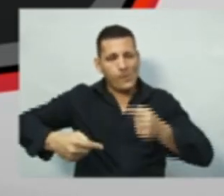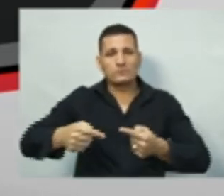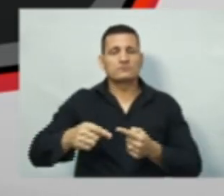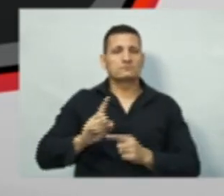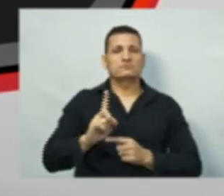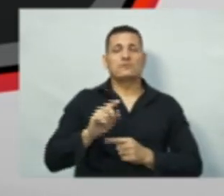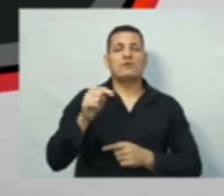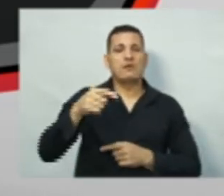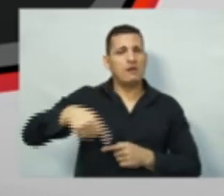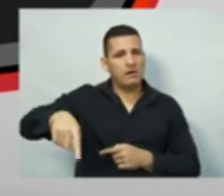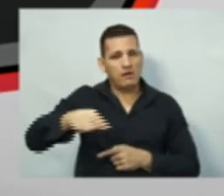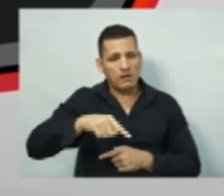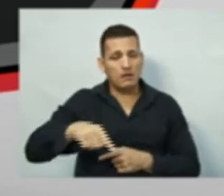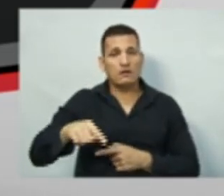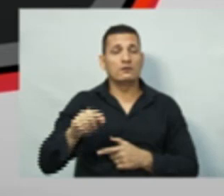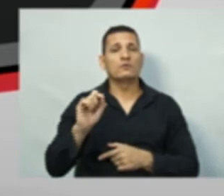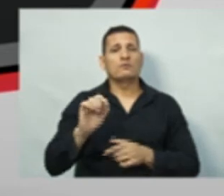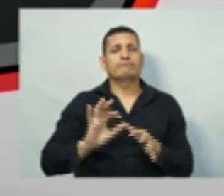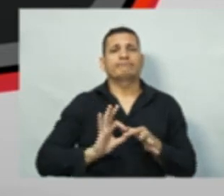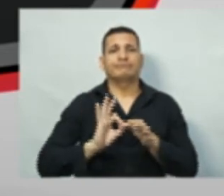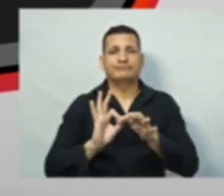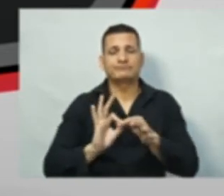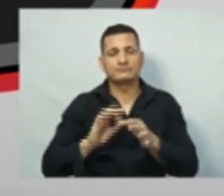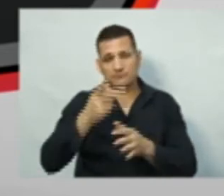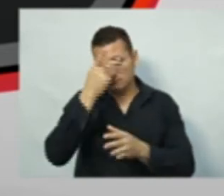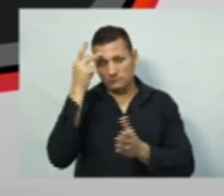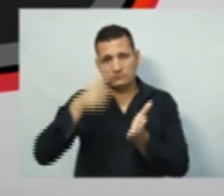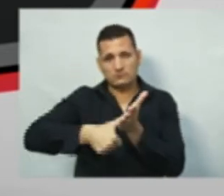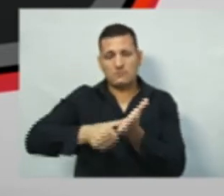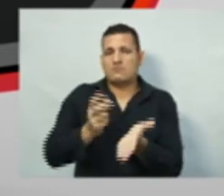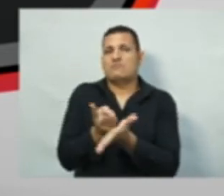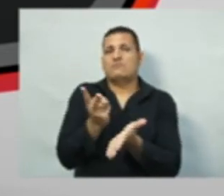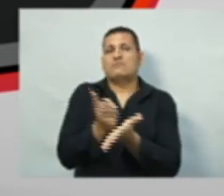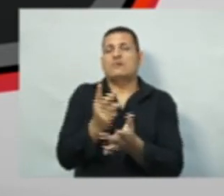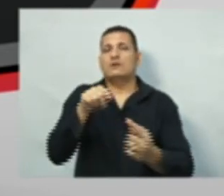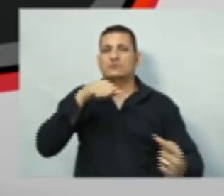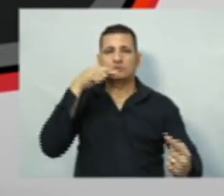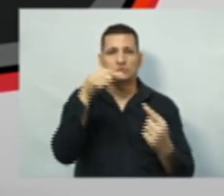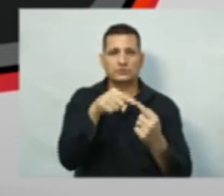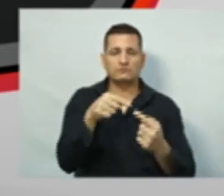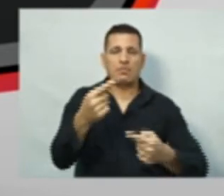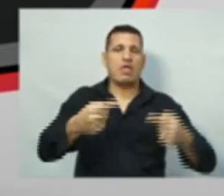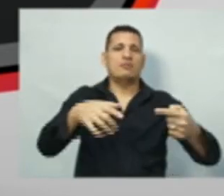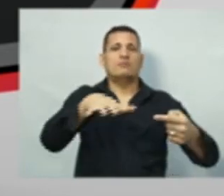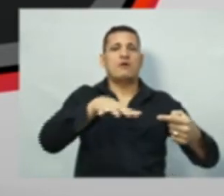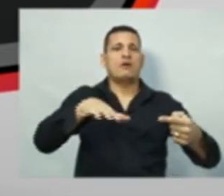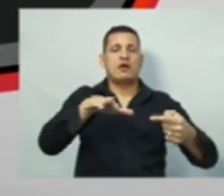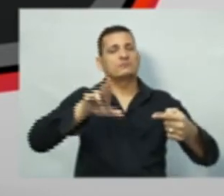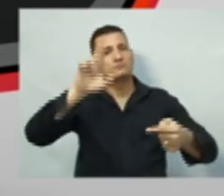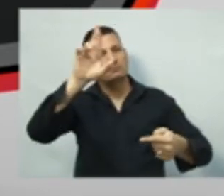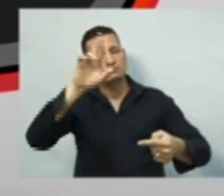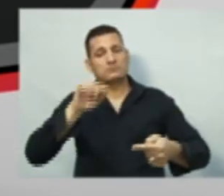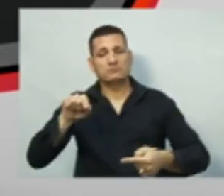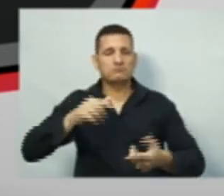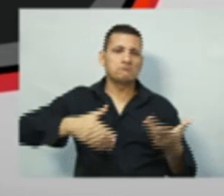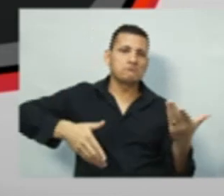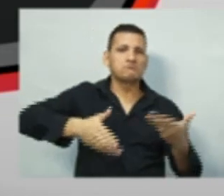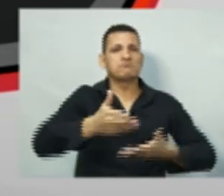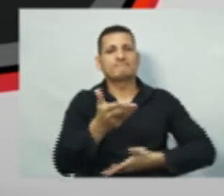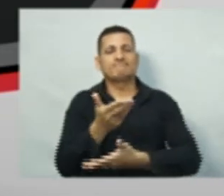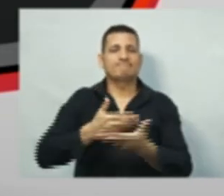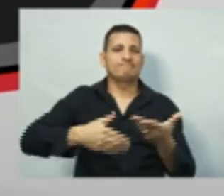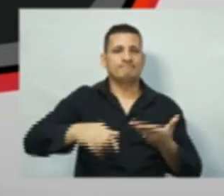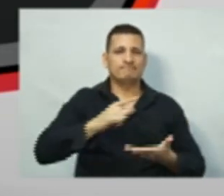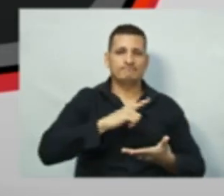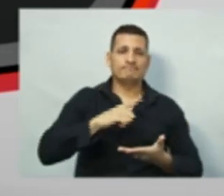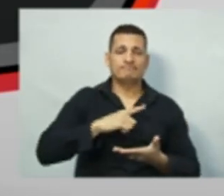atividade econômica, as pessoas se unem com o mesmo objetivo, de forma democrática, compartilhando os resultados na